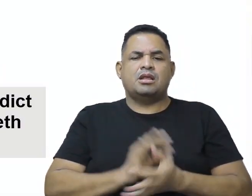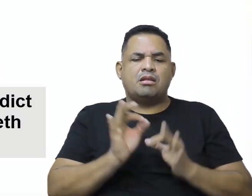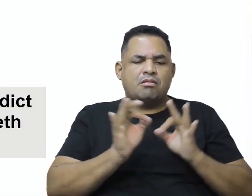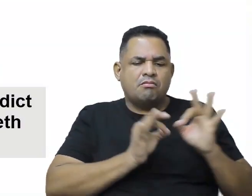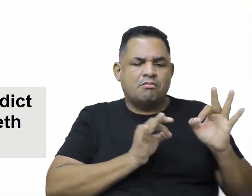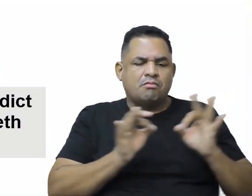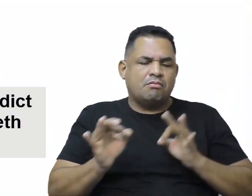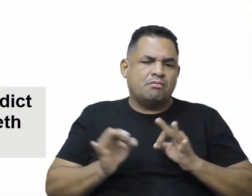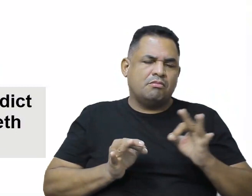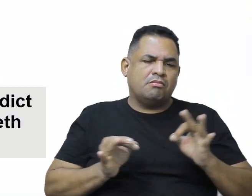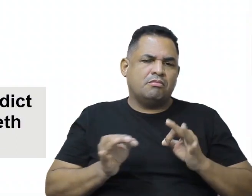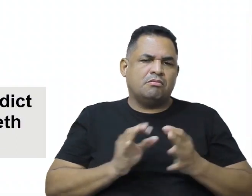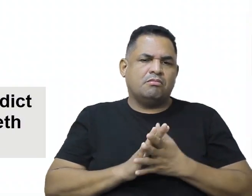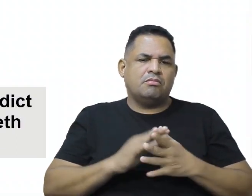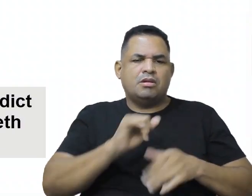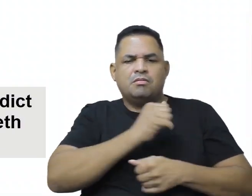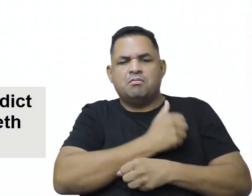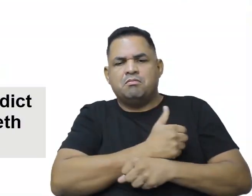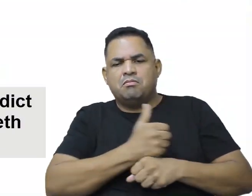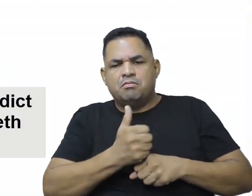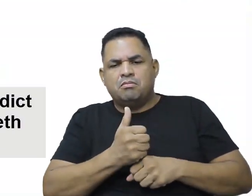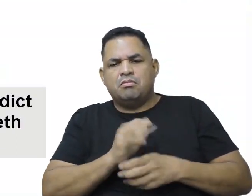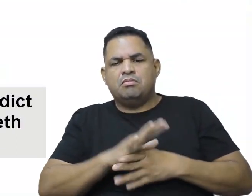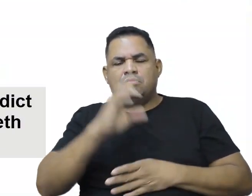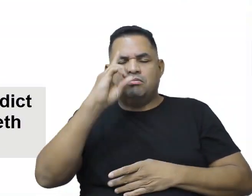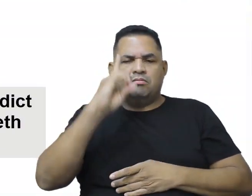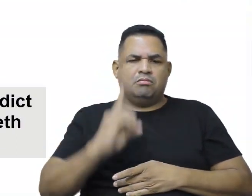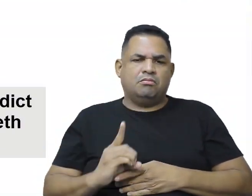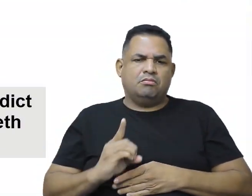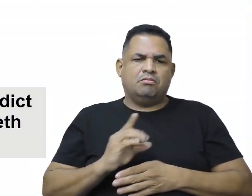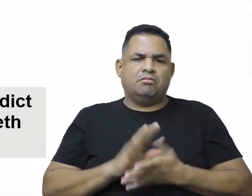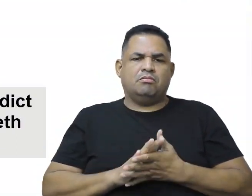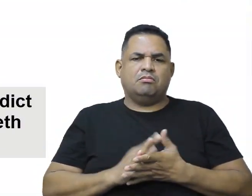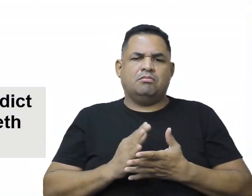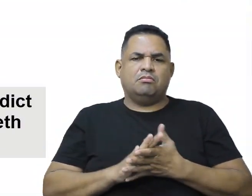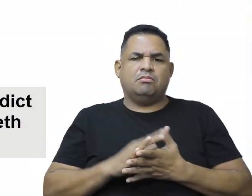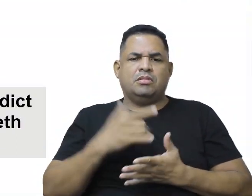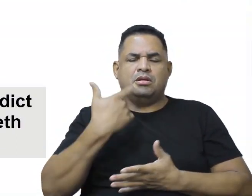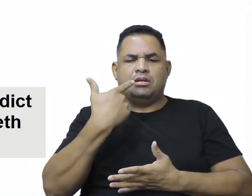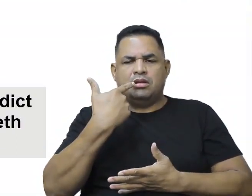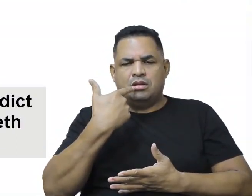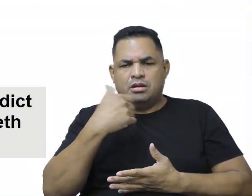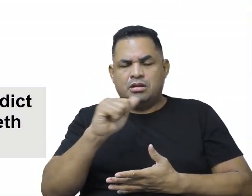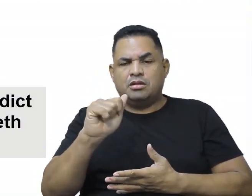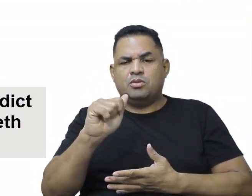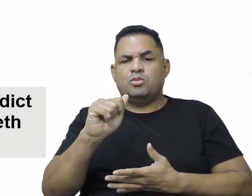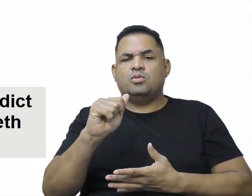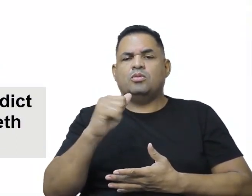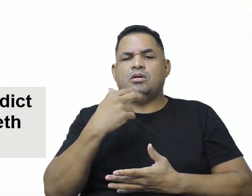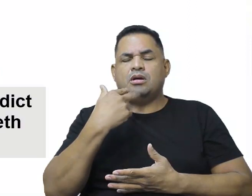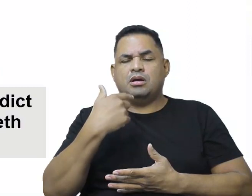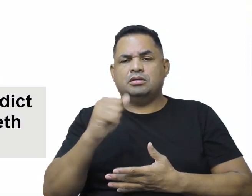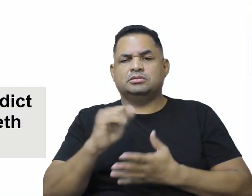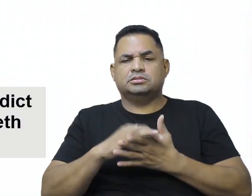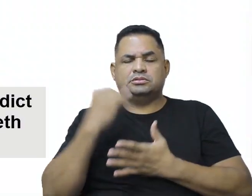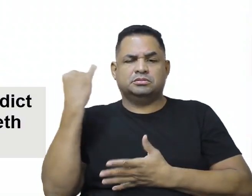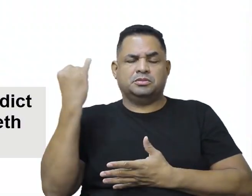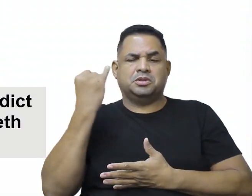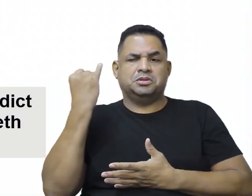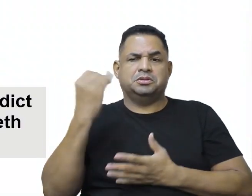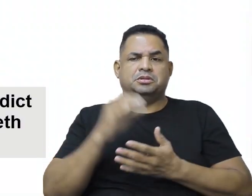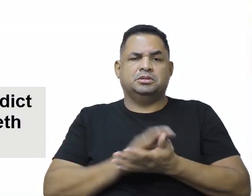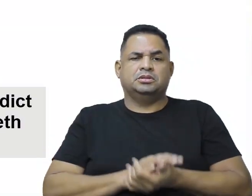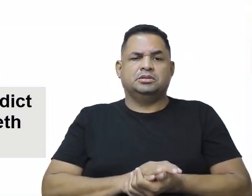regido por pela moral pelo direito pela linguagem que algo extremamente importante no estudo